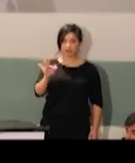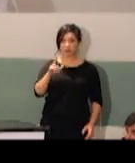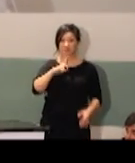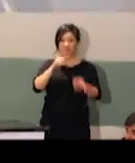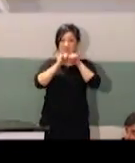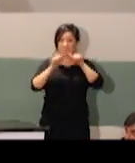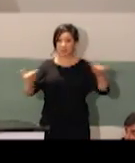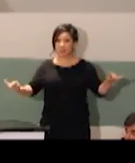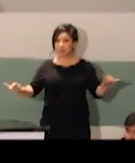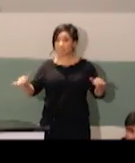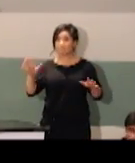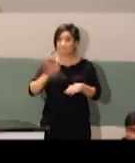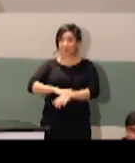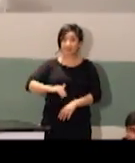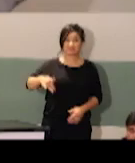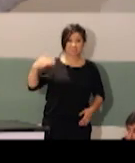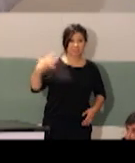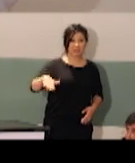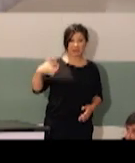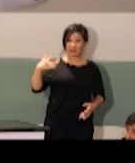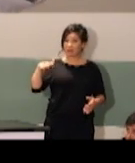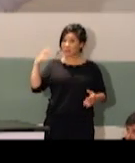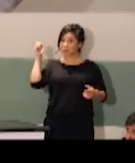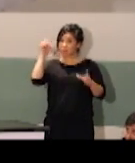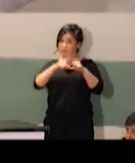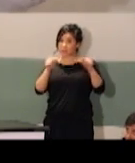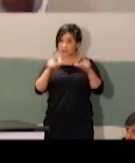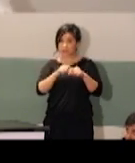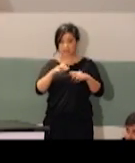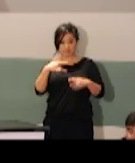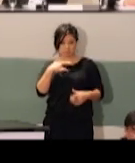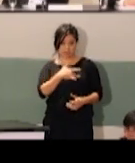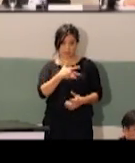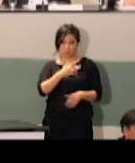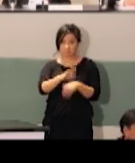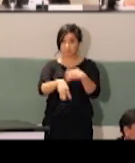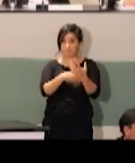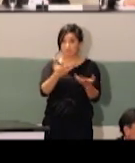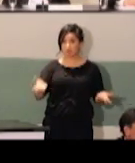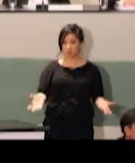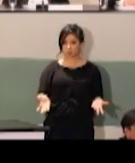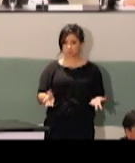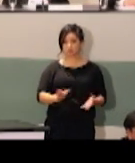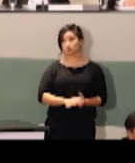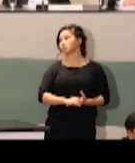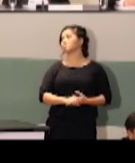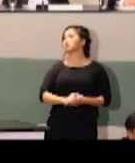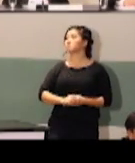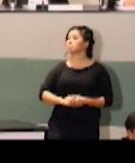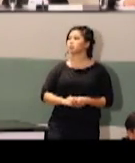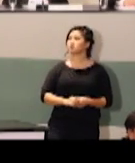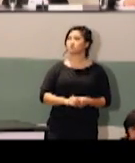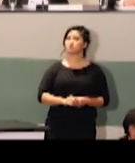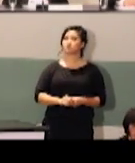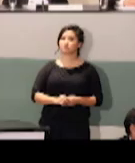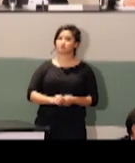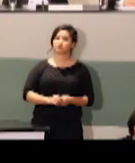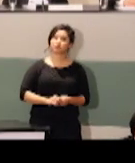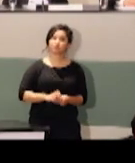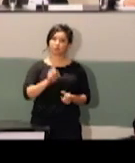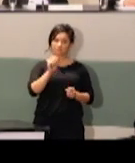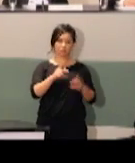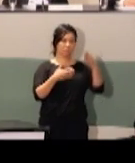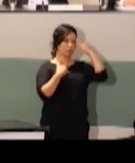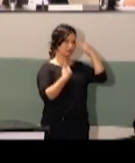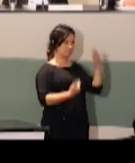milionária da história do Distrito Federal. E okay. A saúde um caos, as pessoas morrendo. Ok, muito obrigada, candidato. Agora o próximo